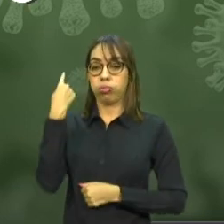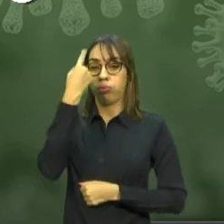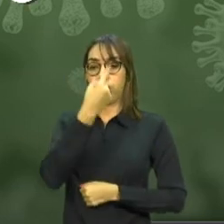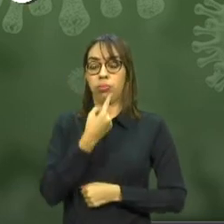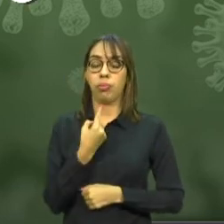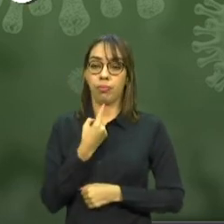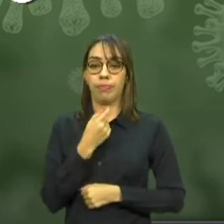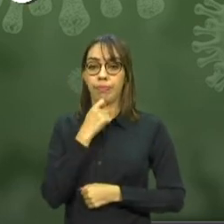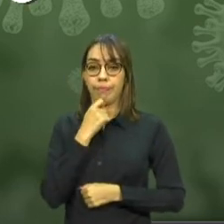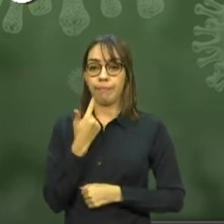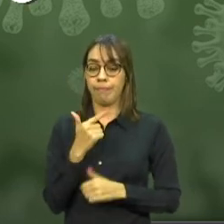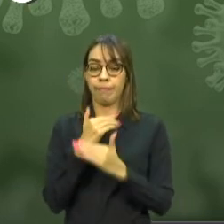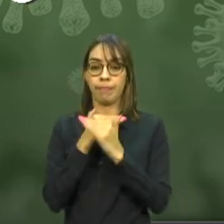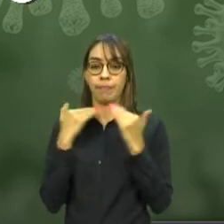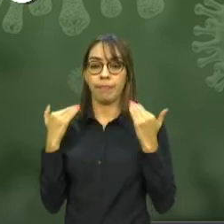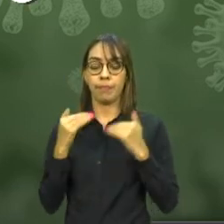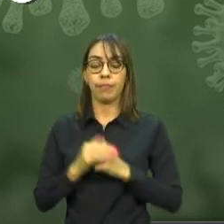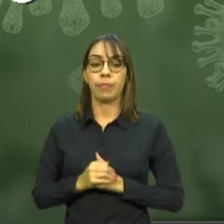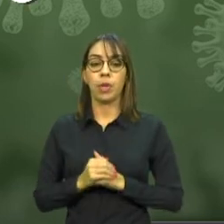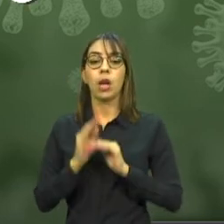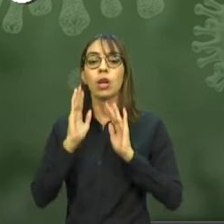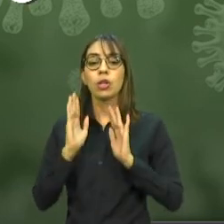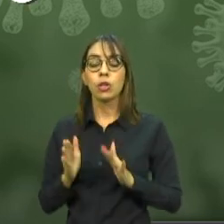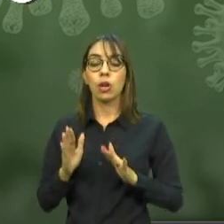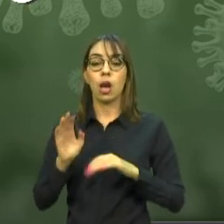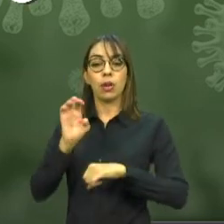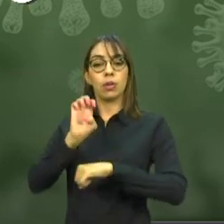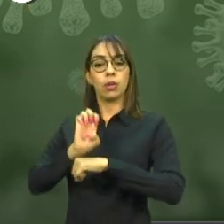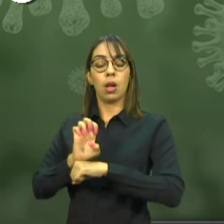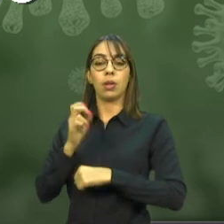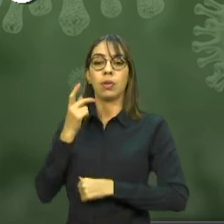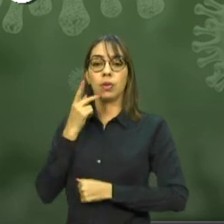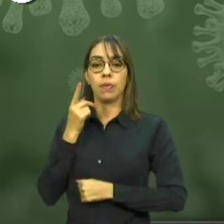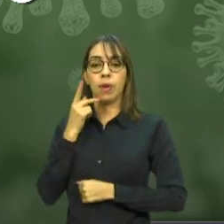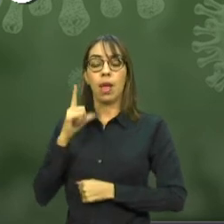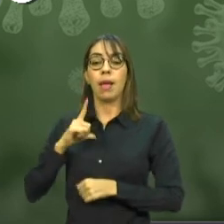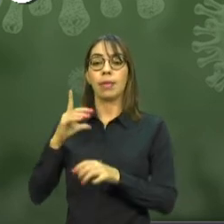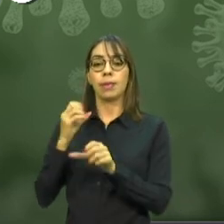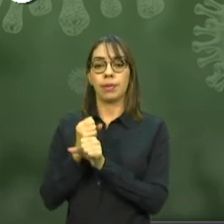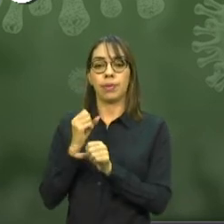horas. O estado contabiliza até o momento